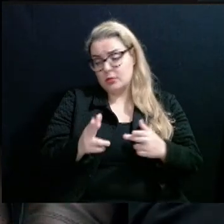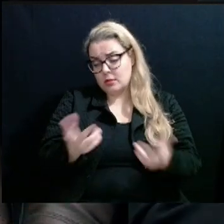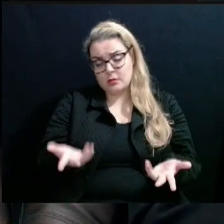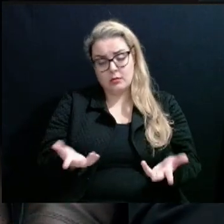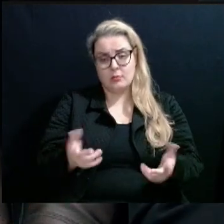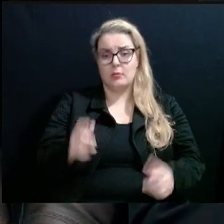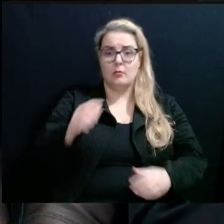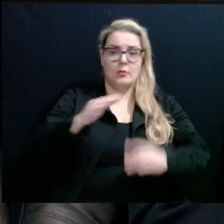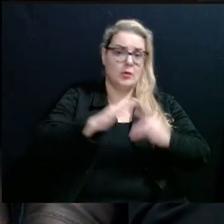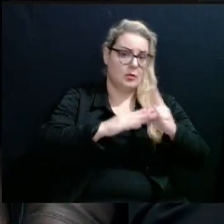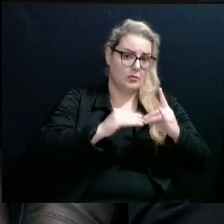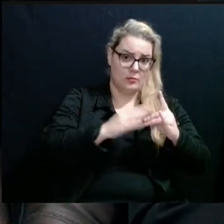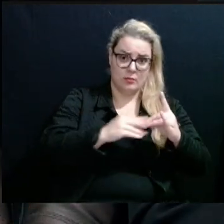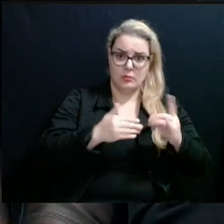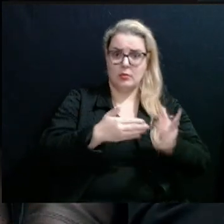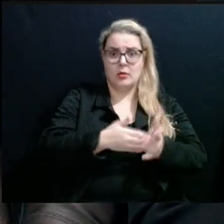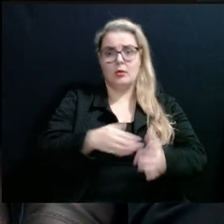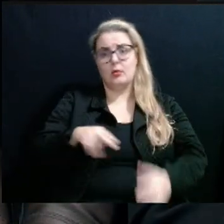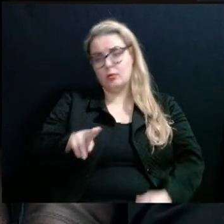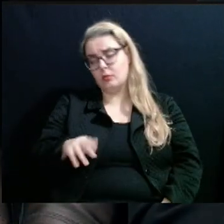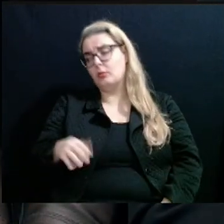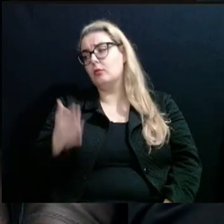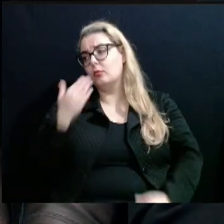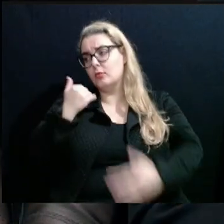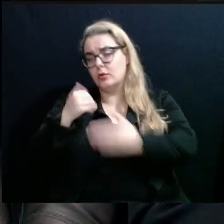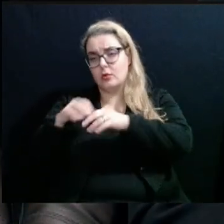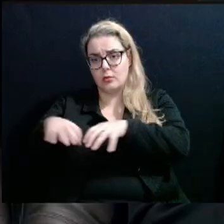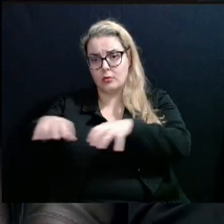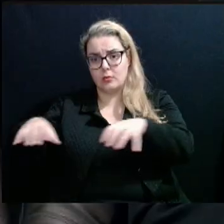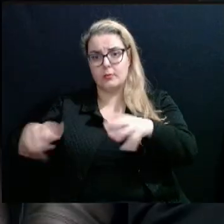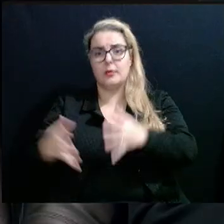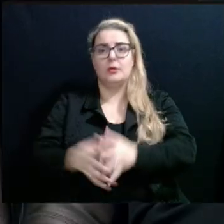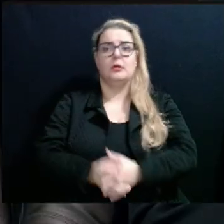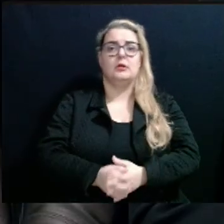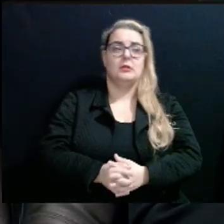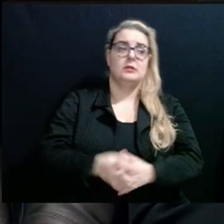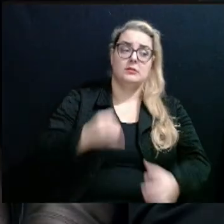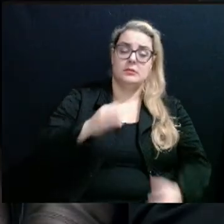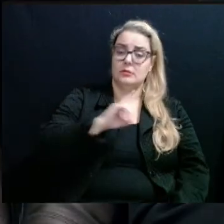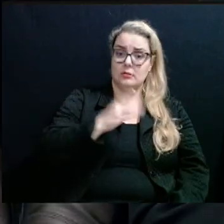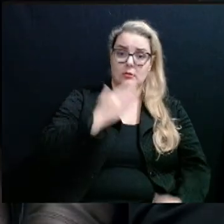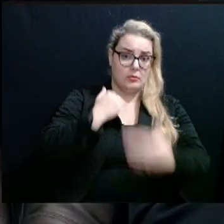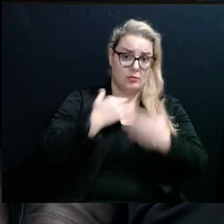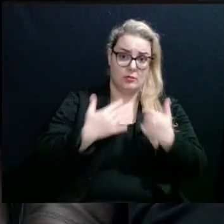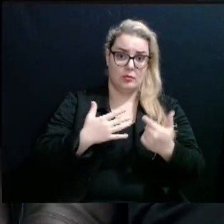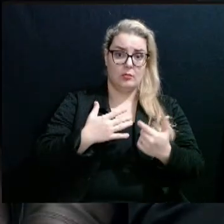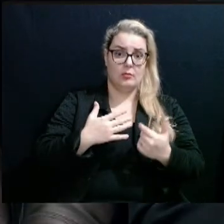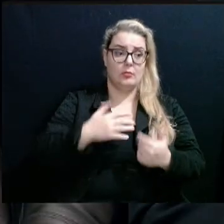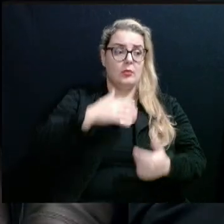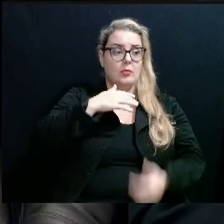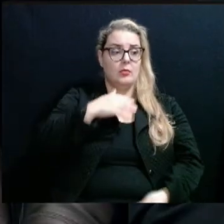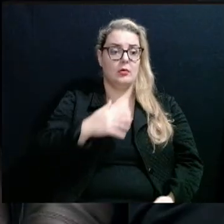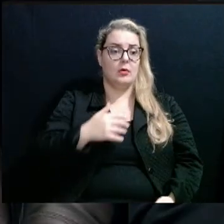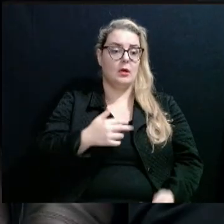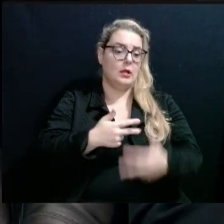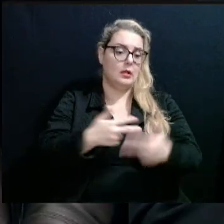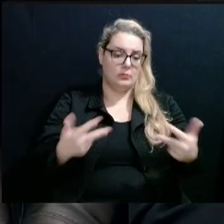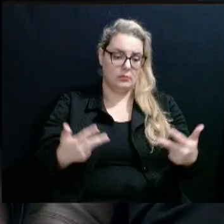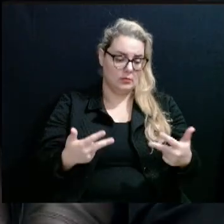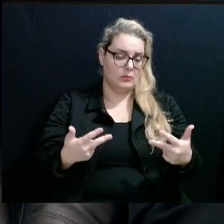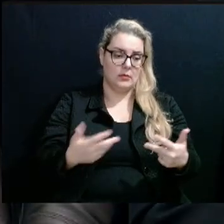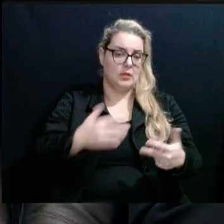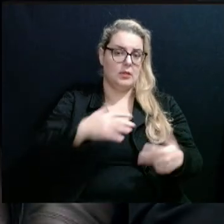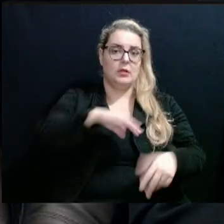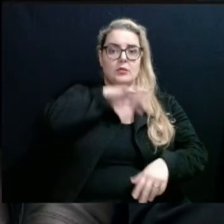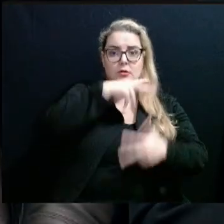ou um vegano, né? Se eu não consumo alimentos de origem animal, eu posso simplesmente suplementar a vitamina B12. E,